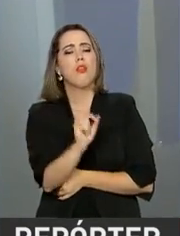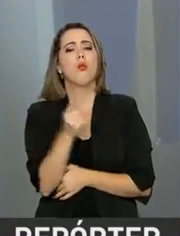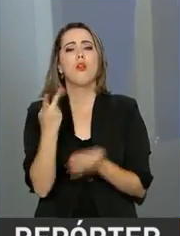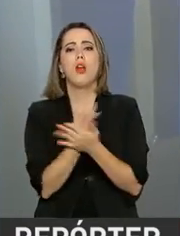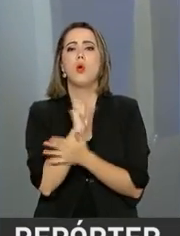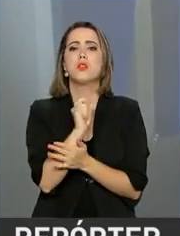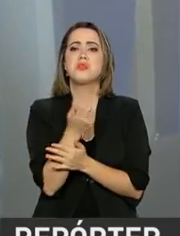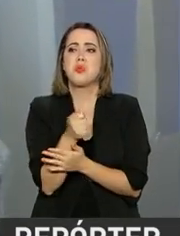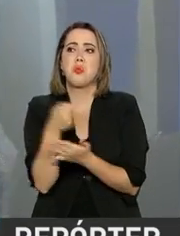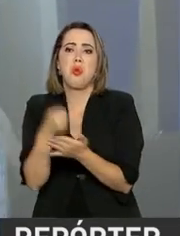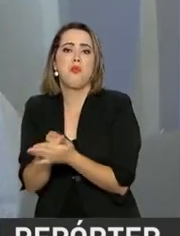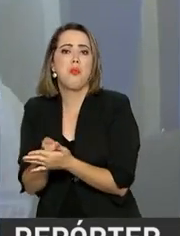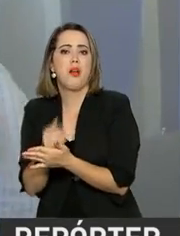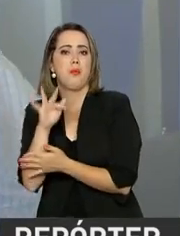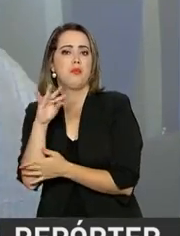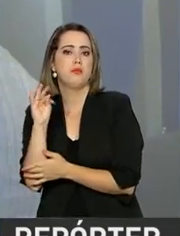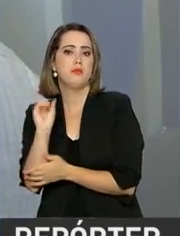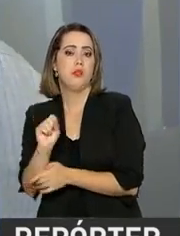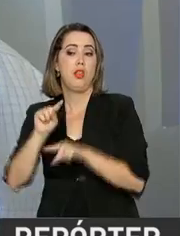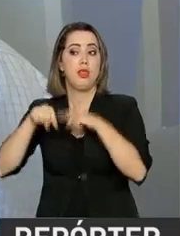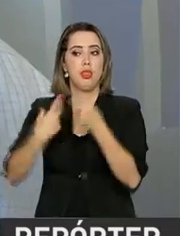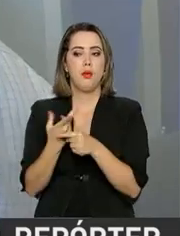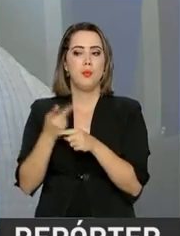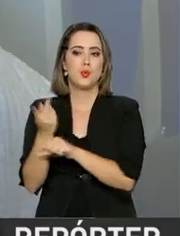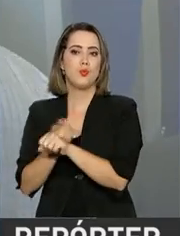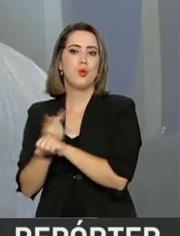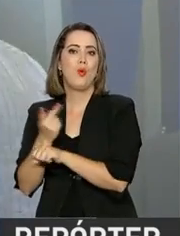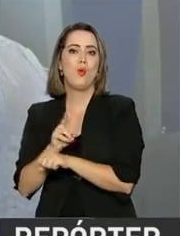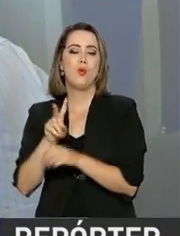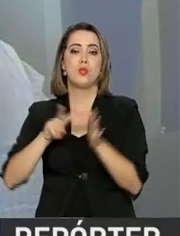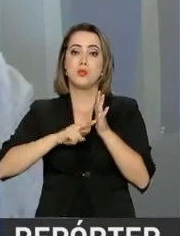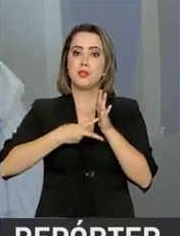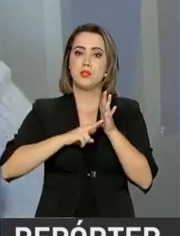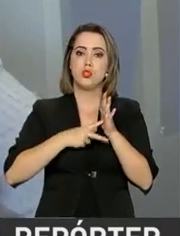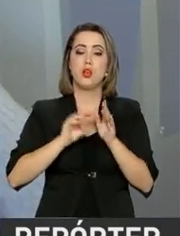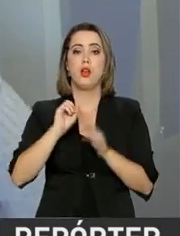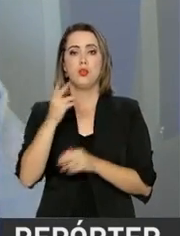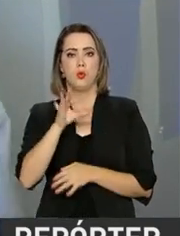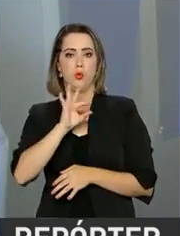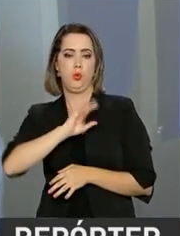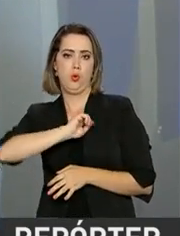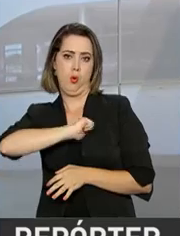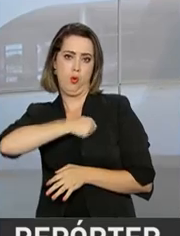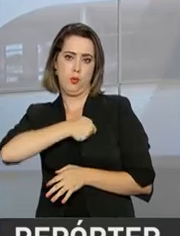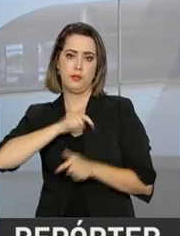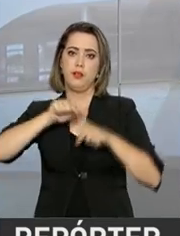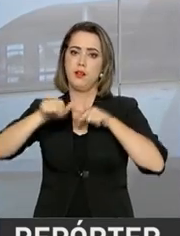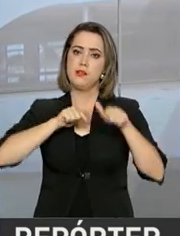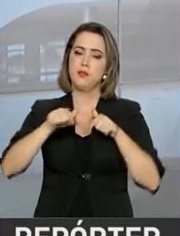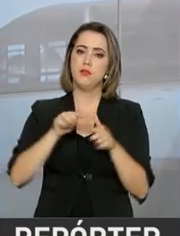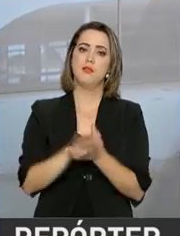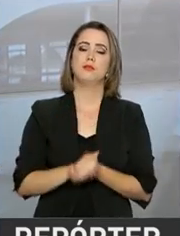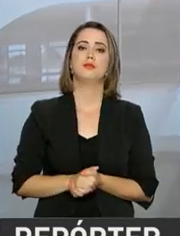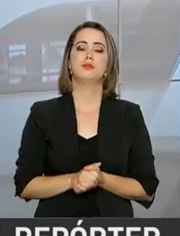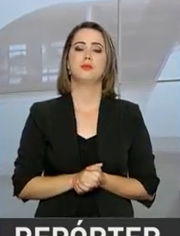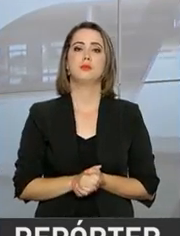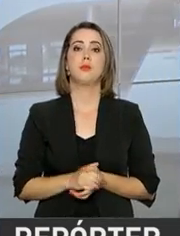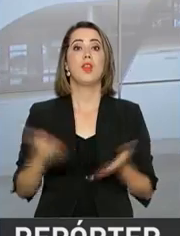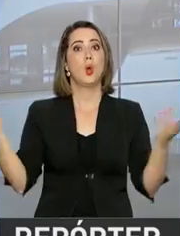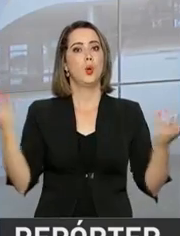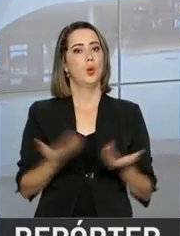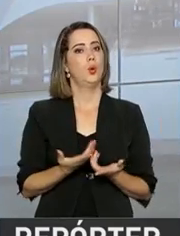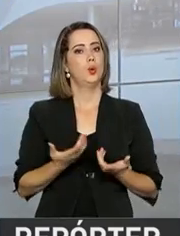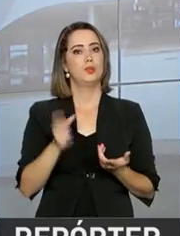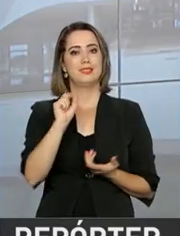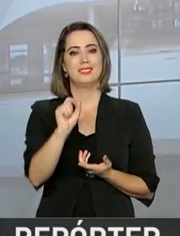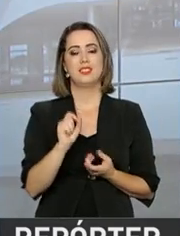tenha sucesso nesse contato, que ela procure o sindicato ou a Delegacia Regional do Trabalho. A atual safra